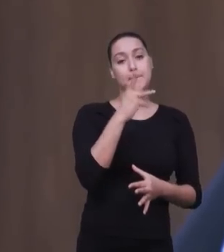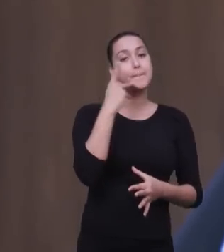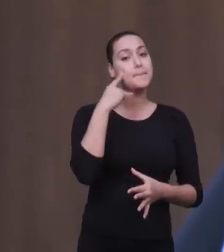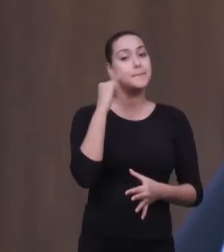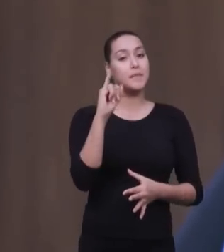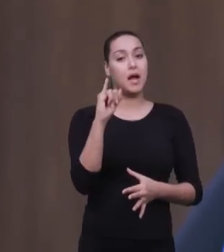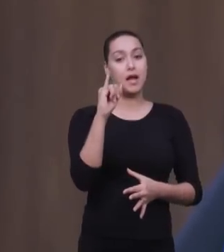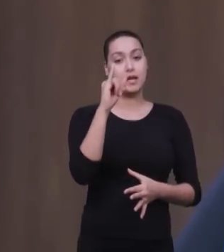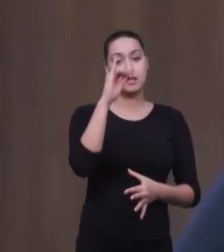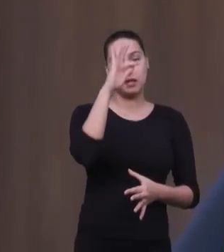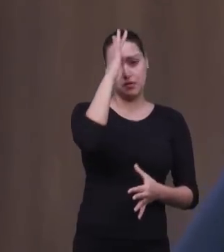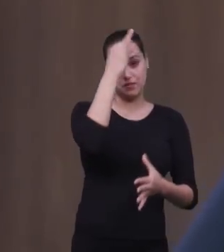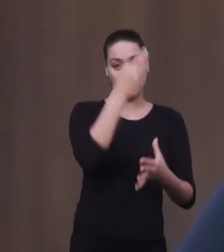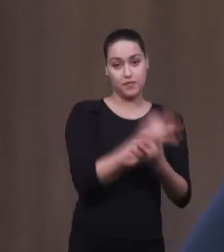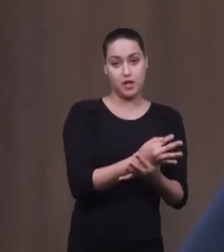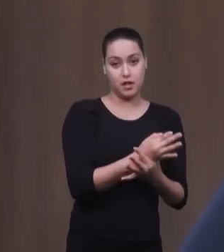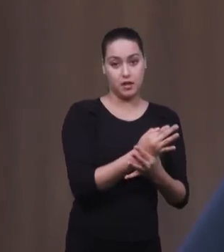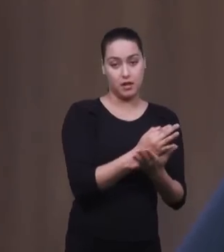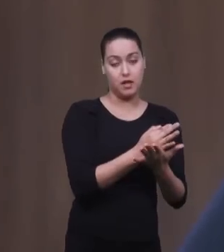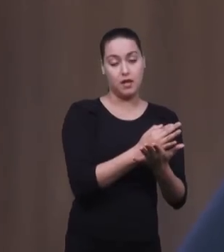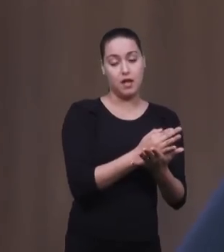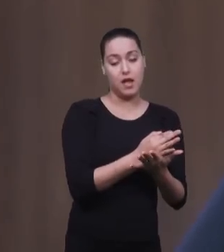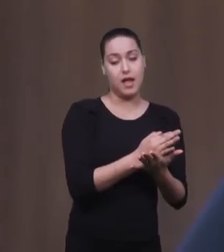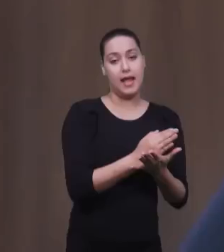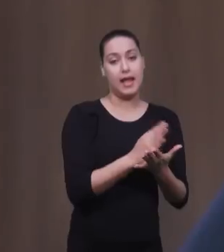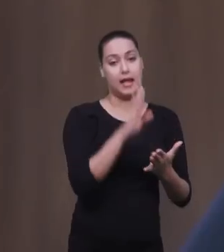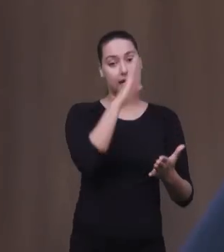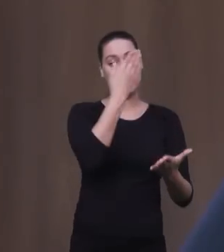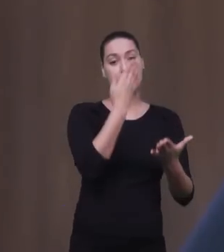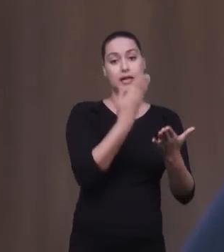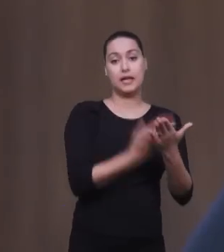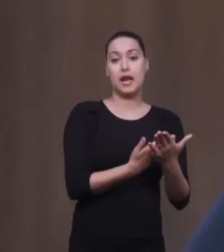lhe foi imputado por justiça. Então, ele foi